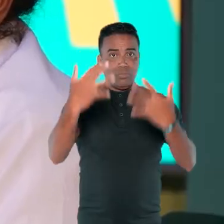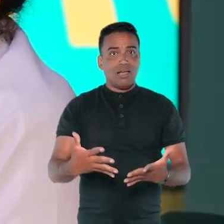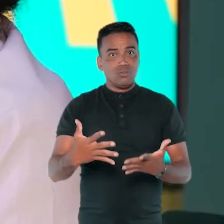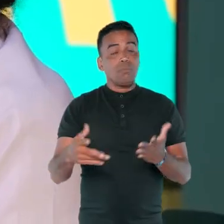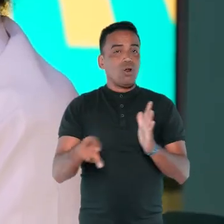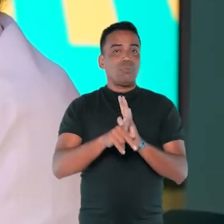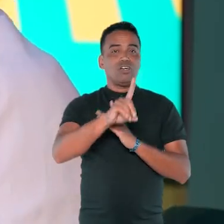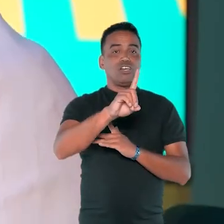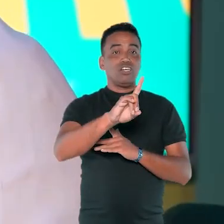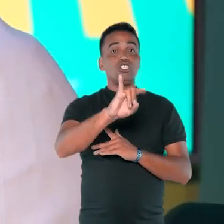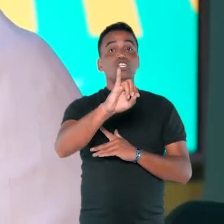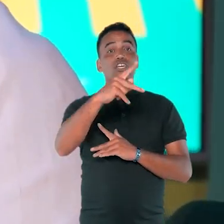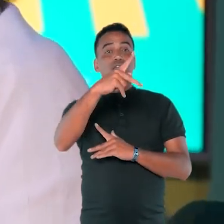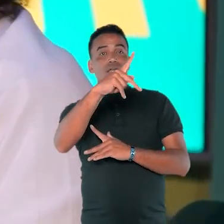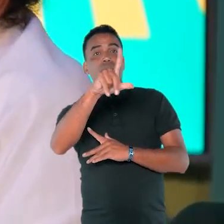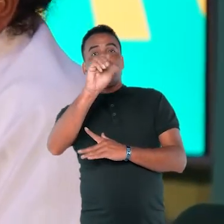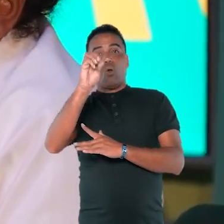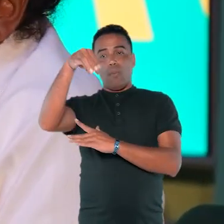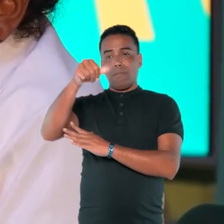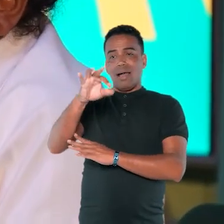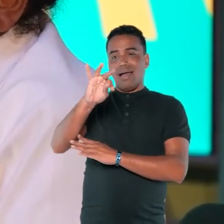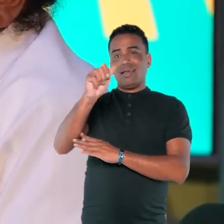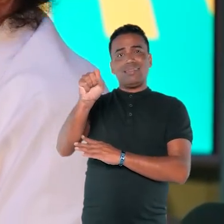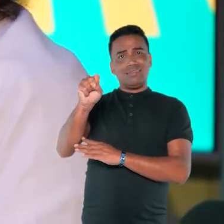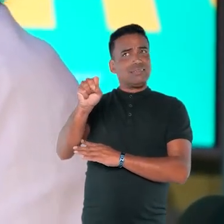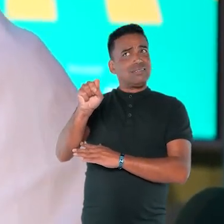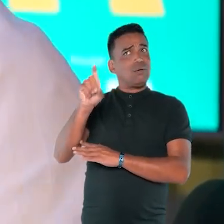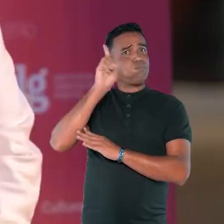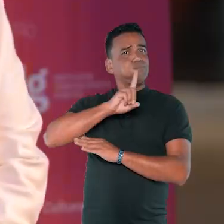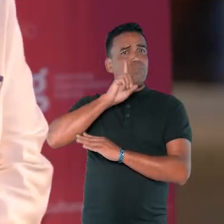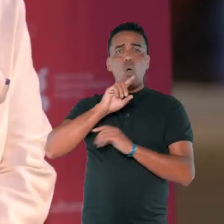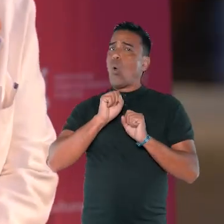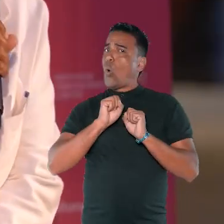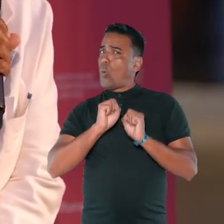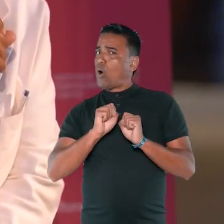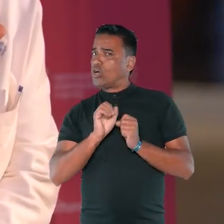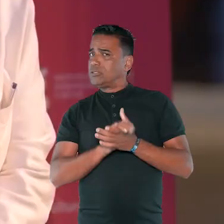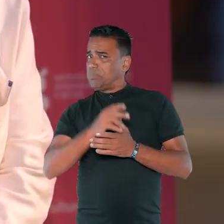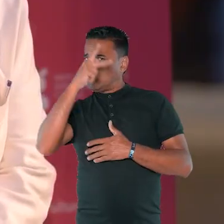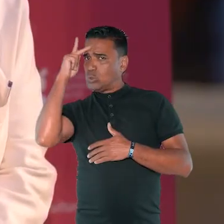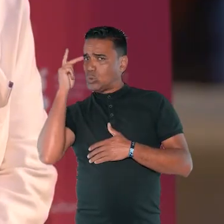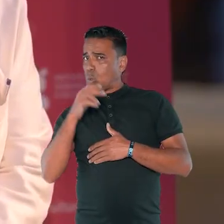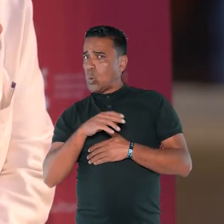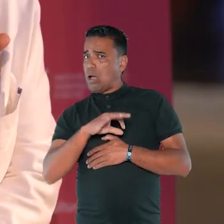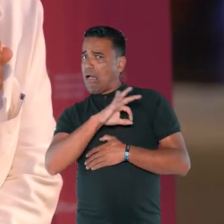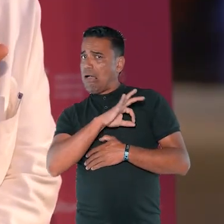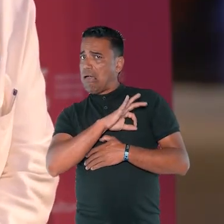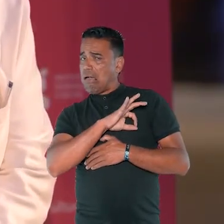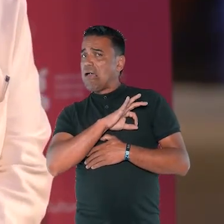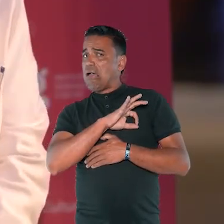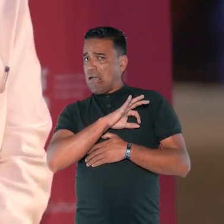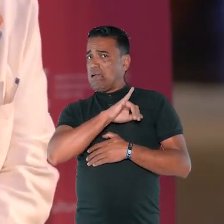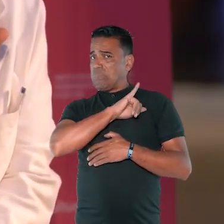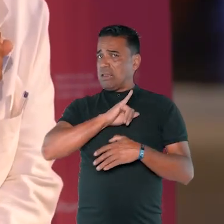diplomatas americanos, outros podem ser espiões, podem ser agentes do